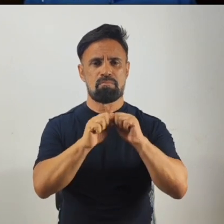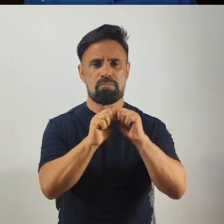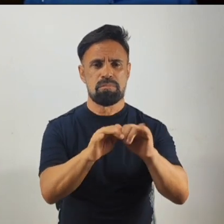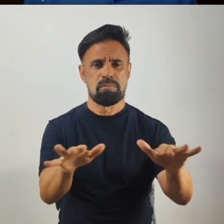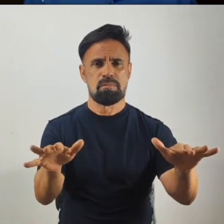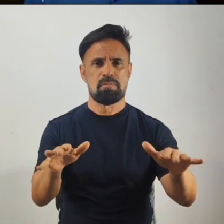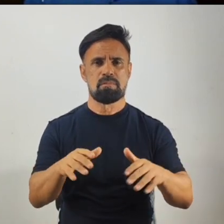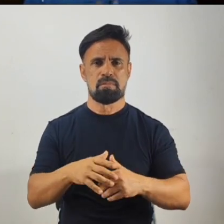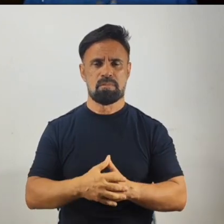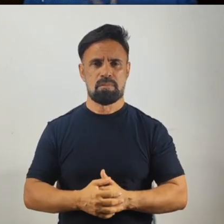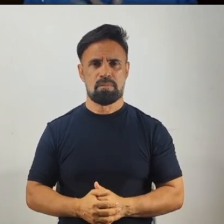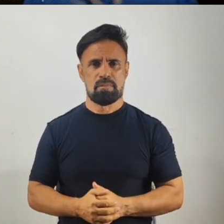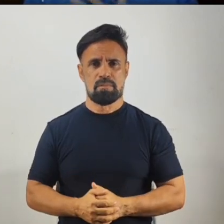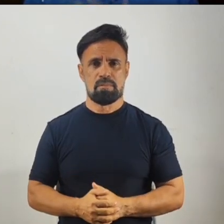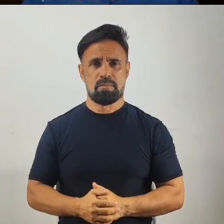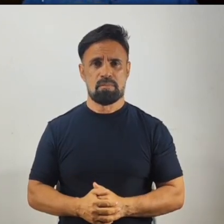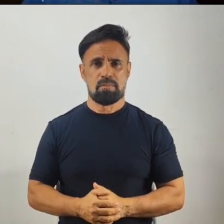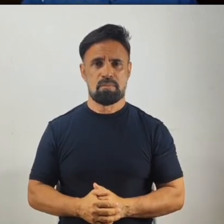compartilhadas.